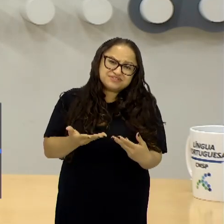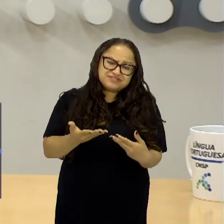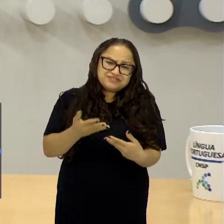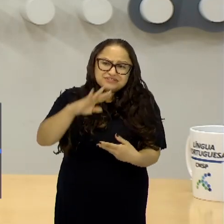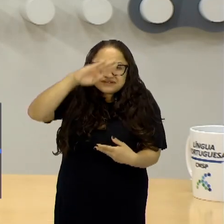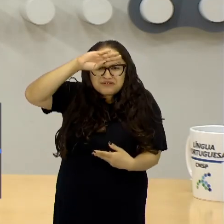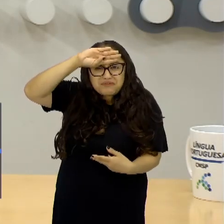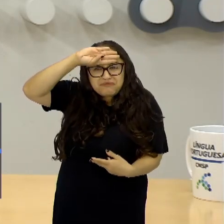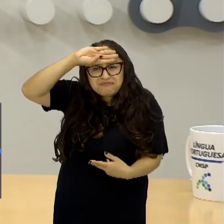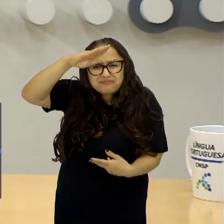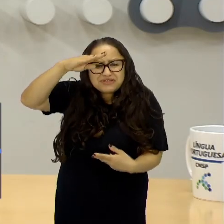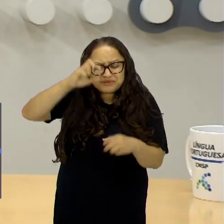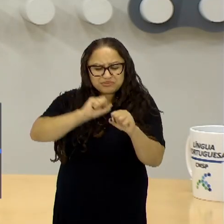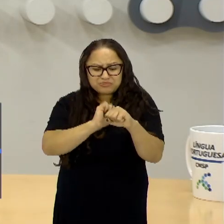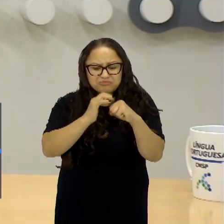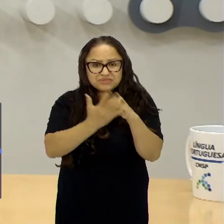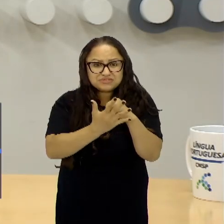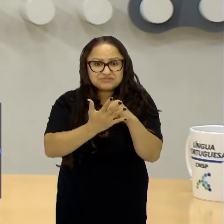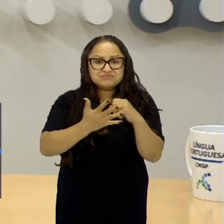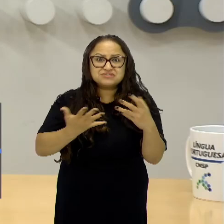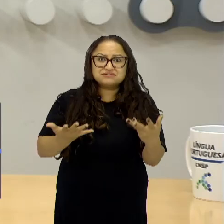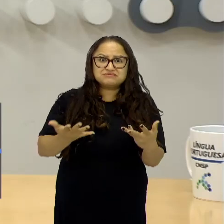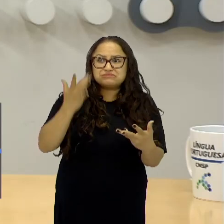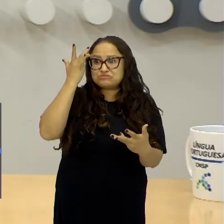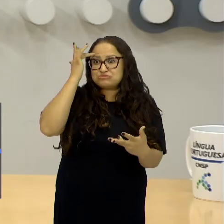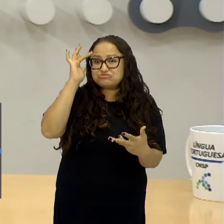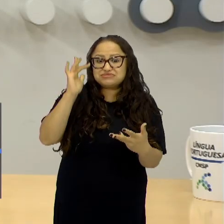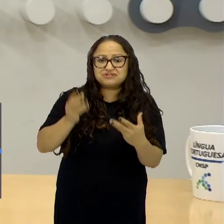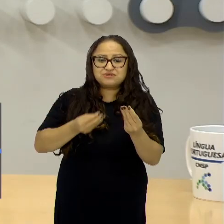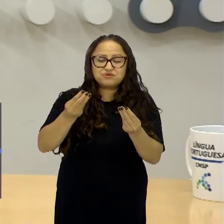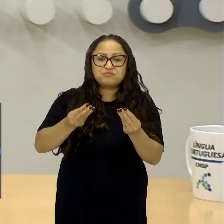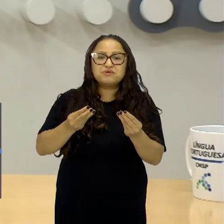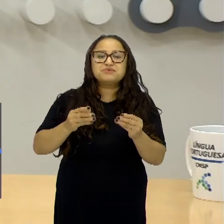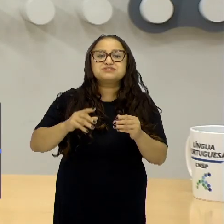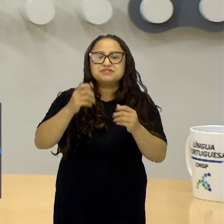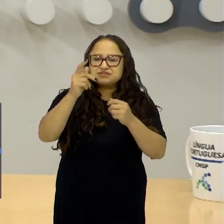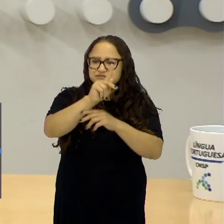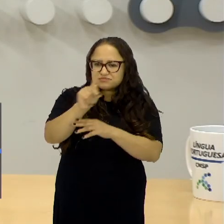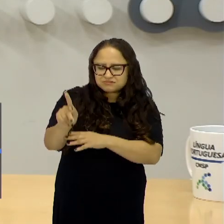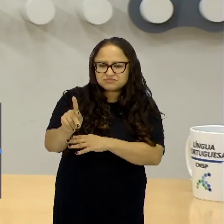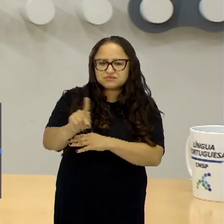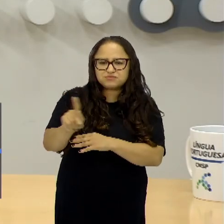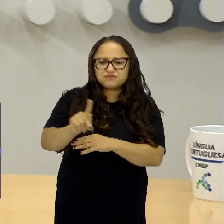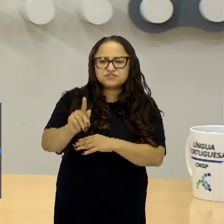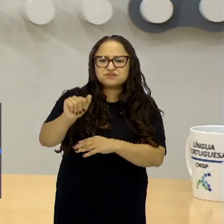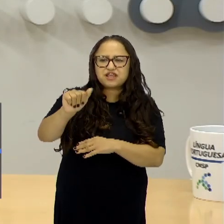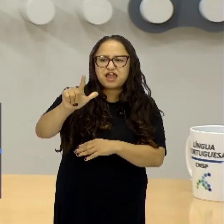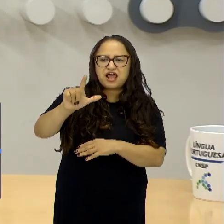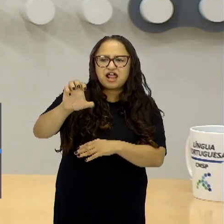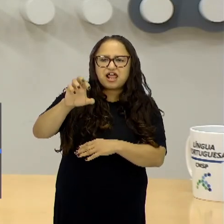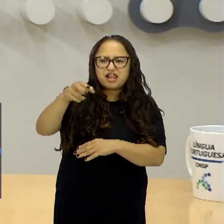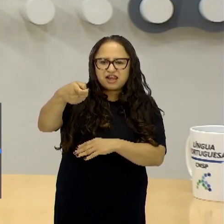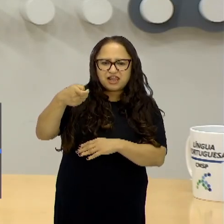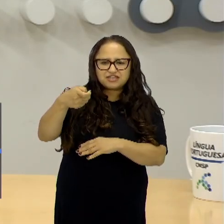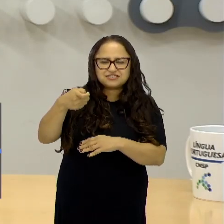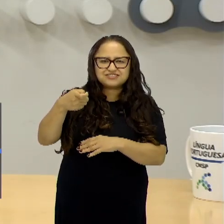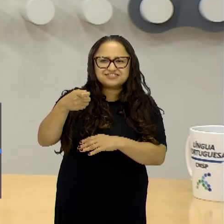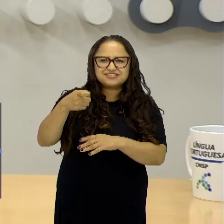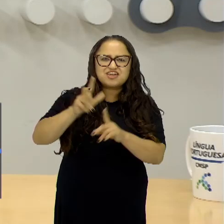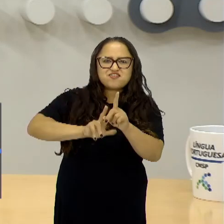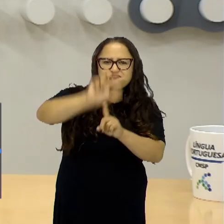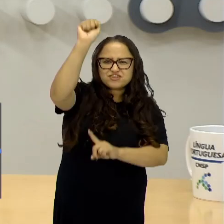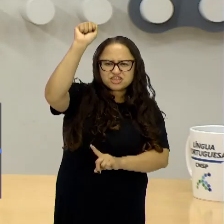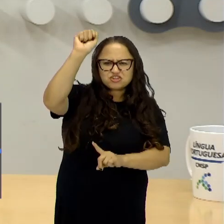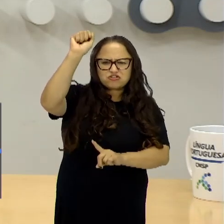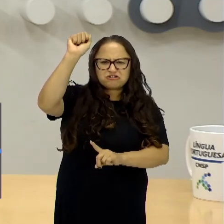febril, pandemia, vai crescendo a gradação. Mas o pessoal colocou aqui, ó, por exemplo, o professor Alex colocou vitória, luta,